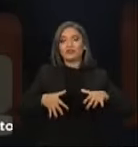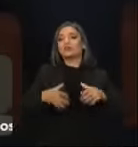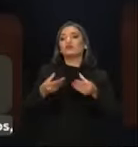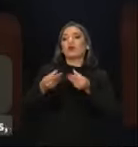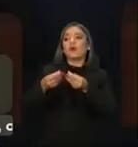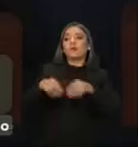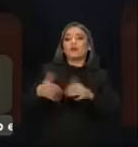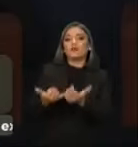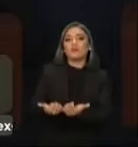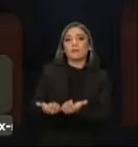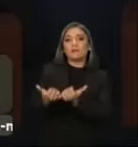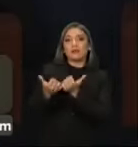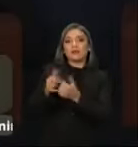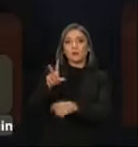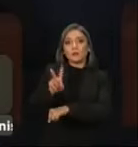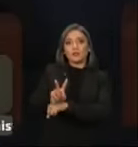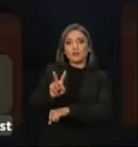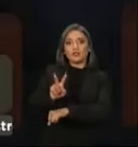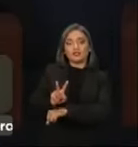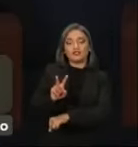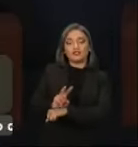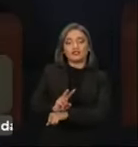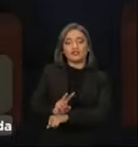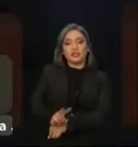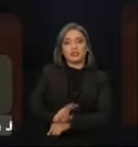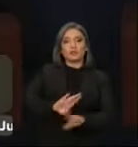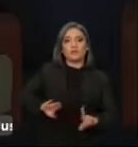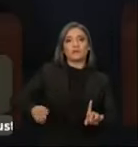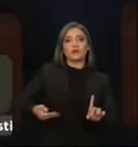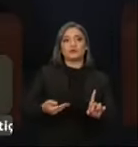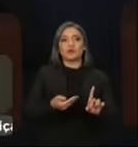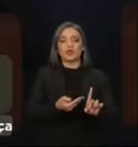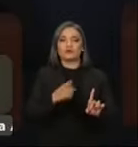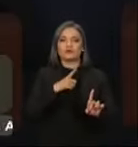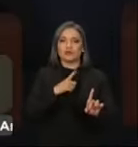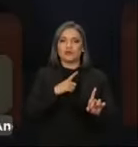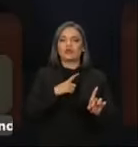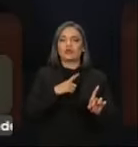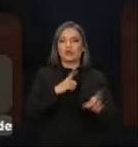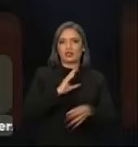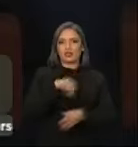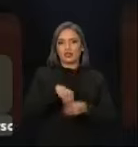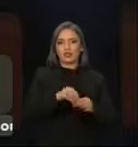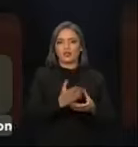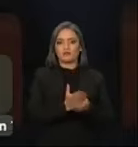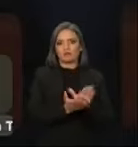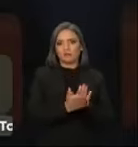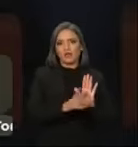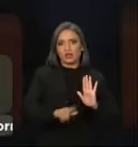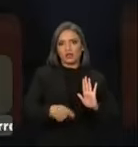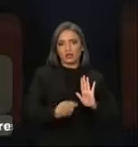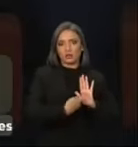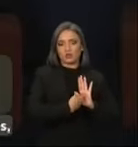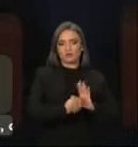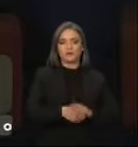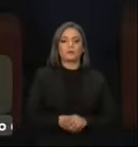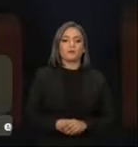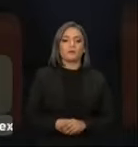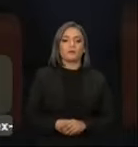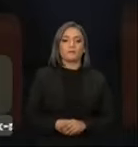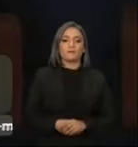tombado pelos réus indicados na peça vestibular, na denúncia. Os